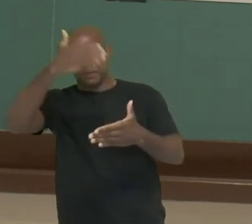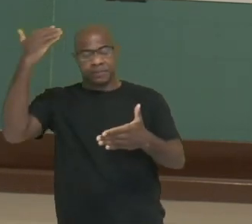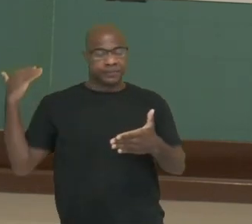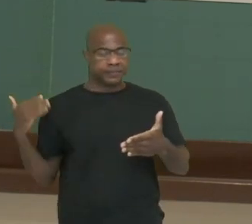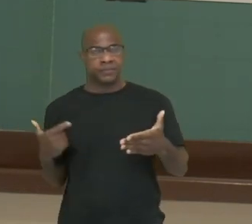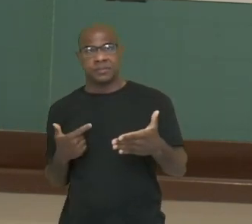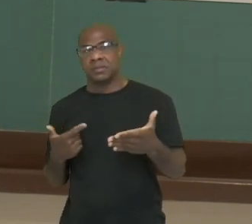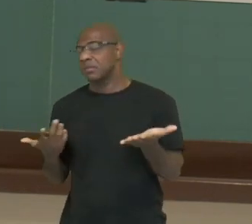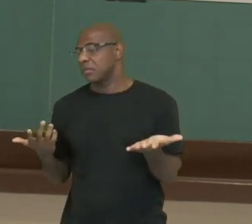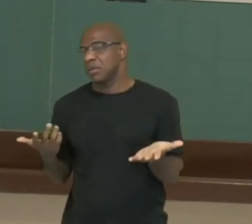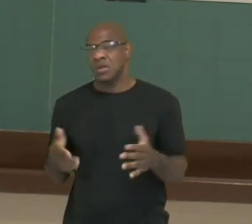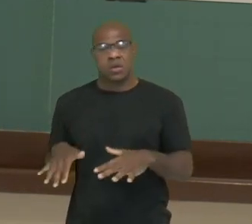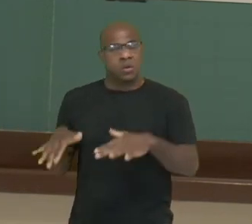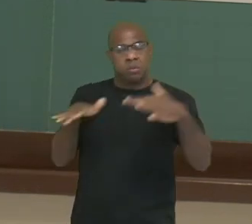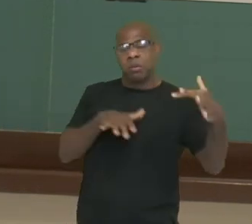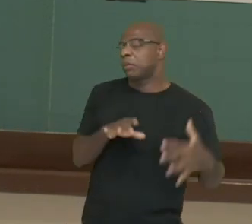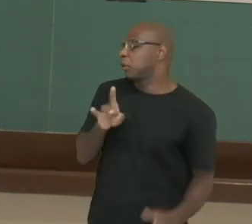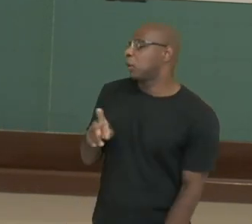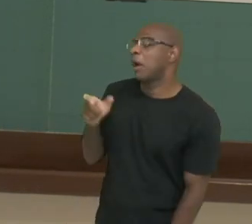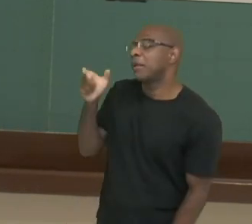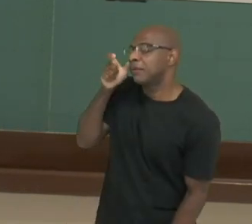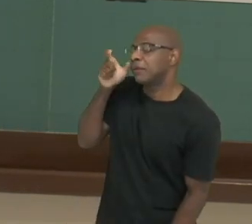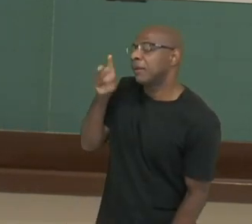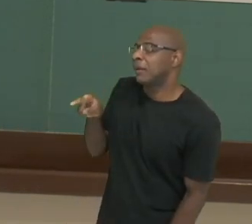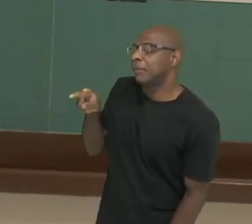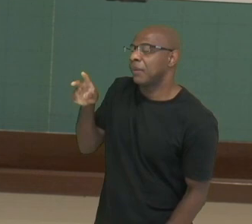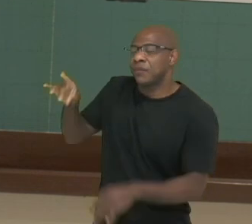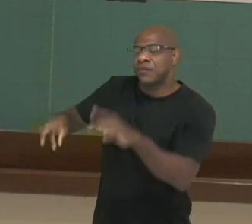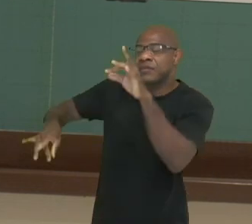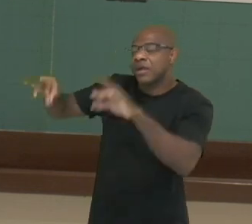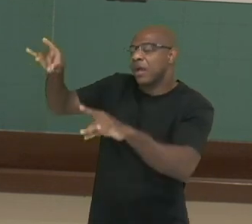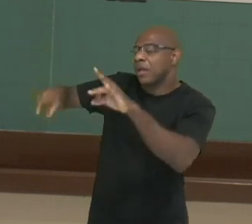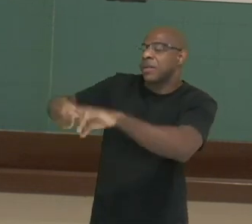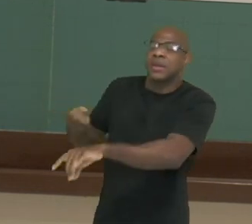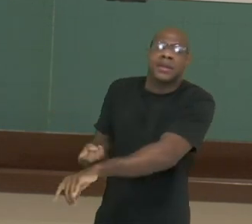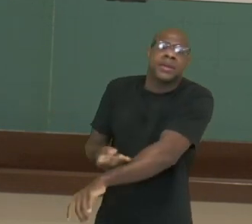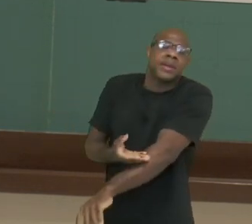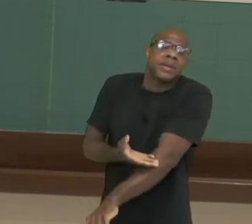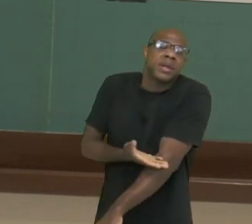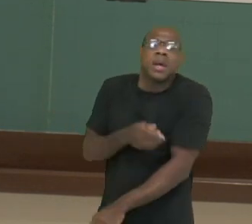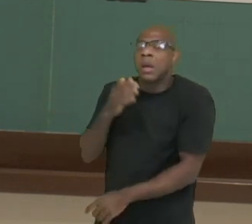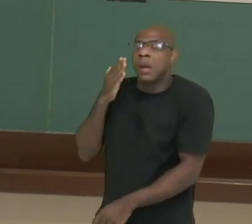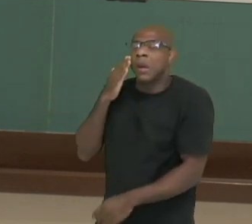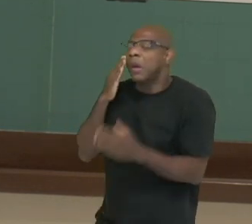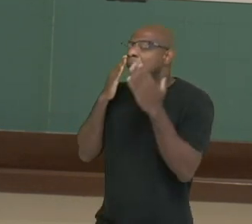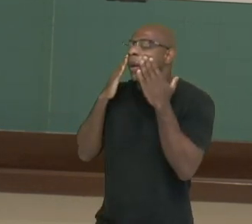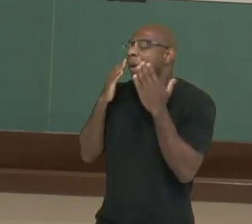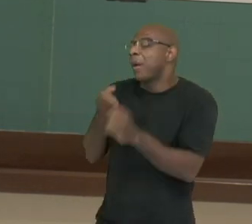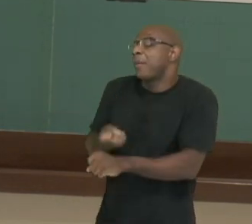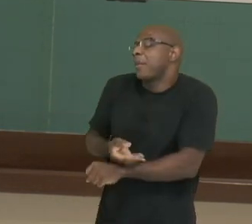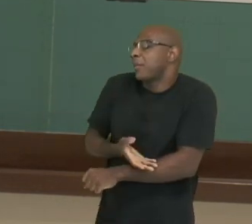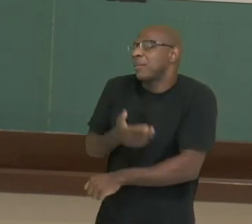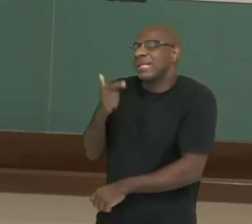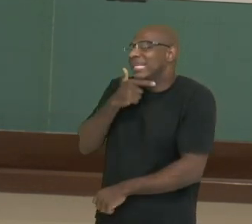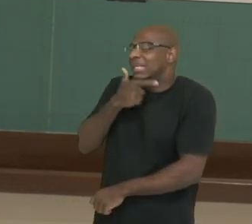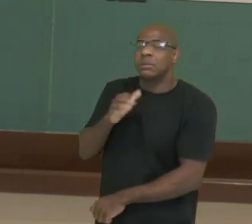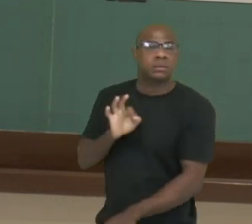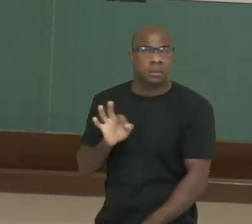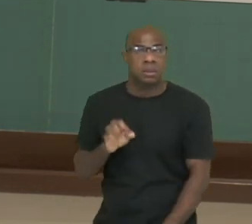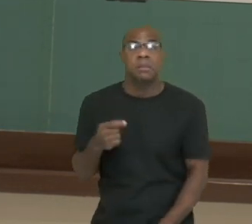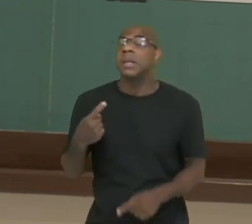fica apenas, né, assistindo o espetáculo, se emocionando ou rindo, mas também